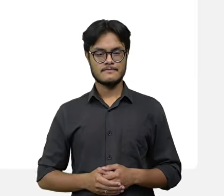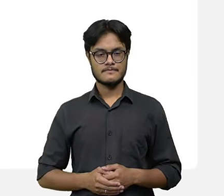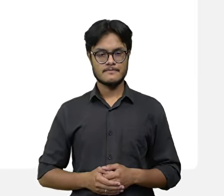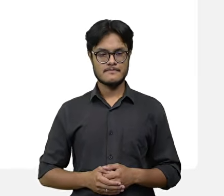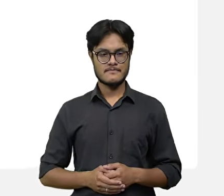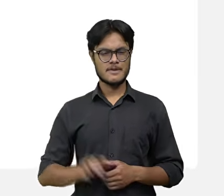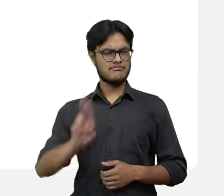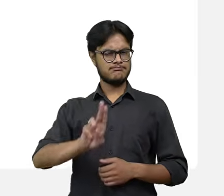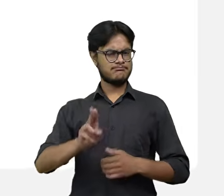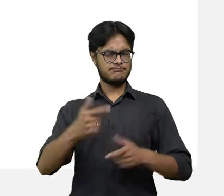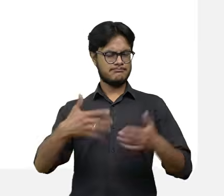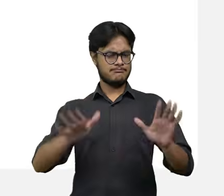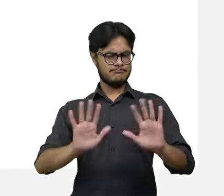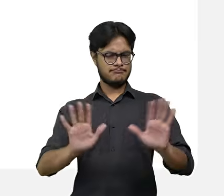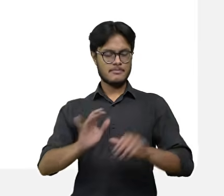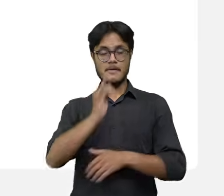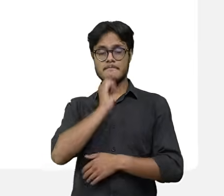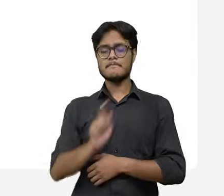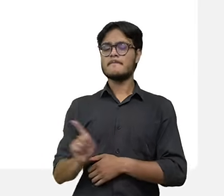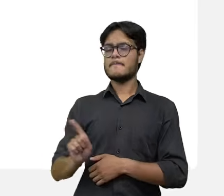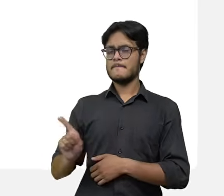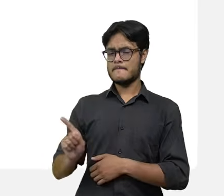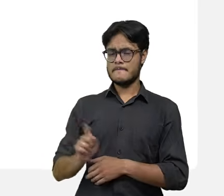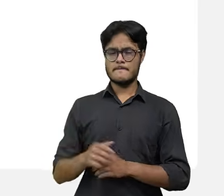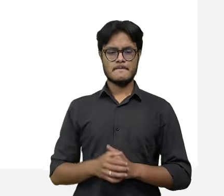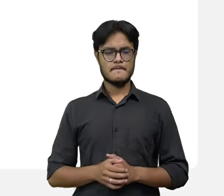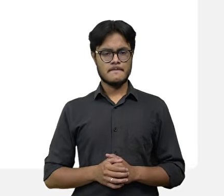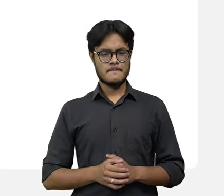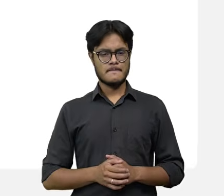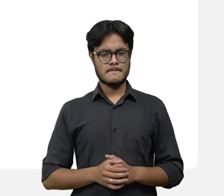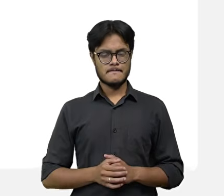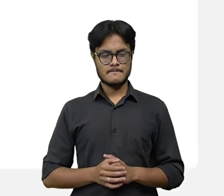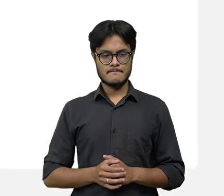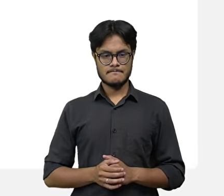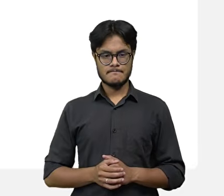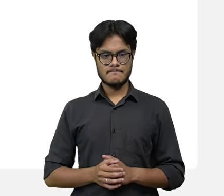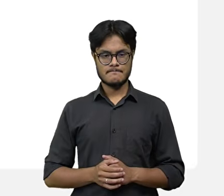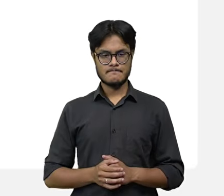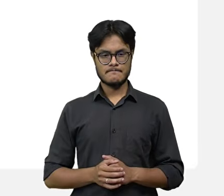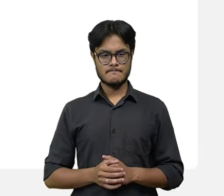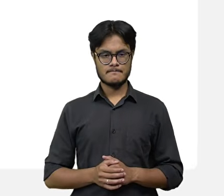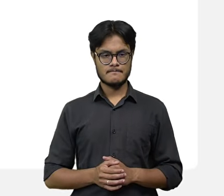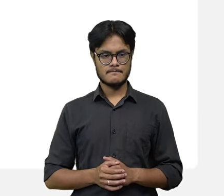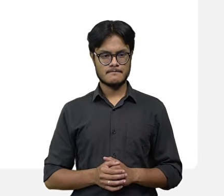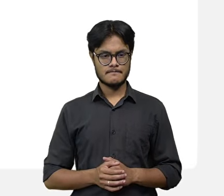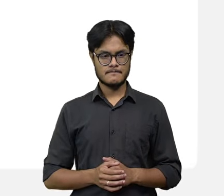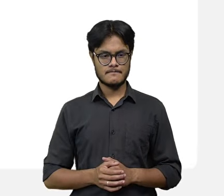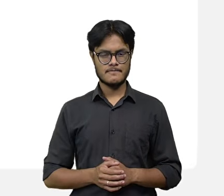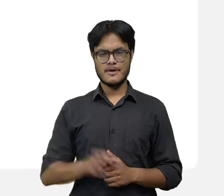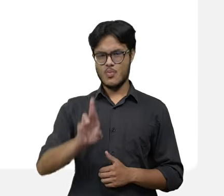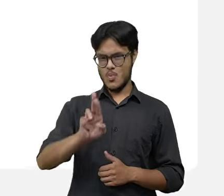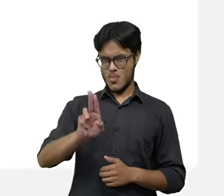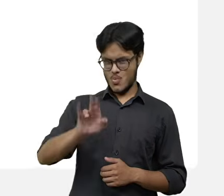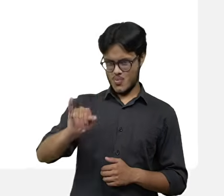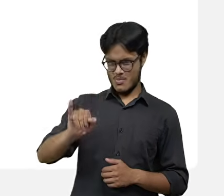vai usar ela. Vamos usar aqui, ó. R é igual a E sobre ICC. Lembra do Rui?